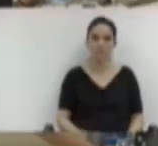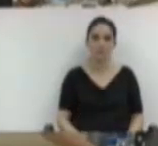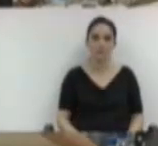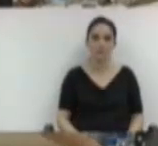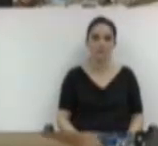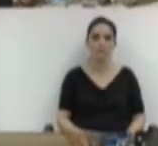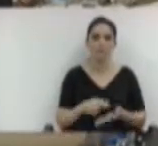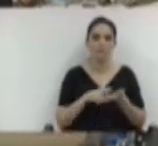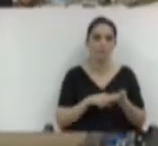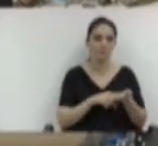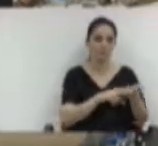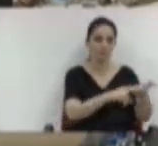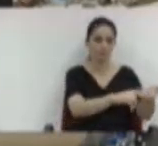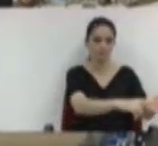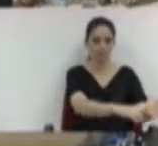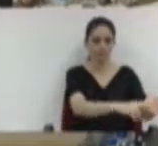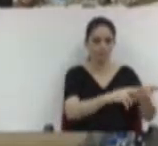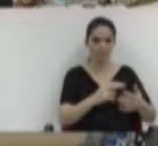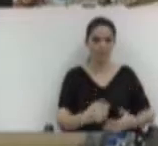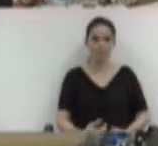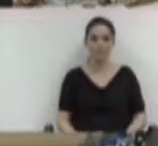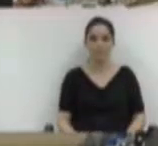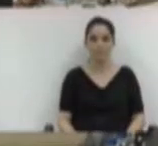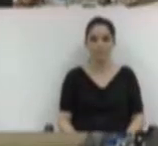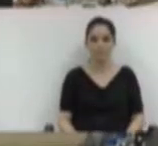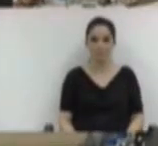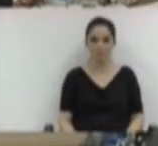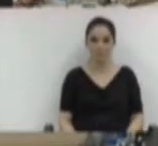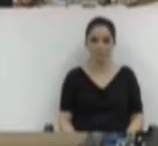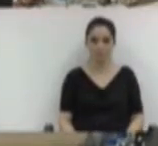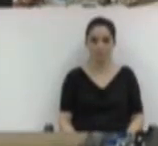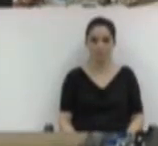discutir, encaminhe-se ao Poder Executivo.